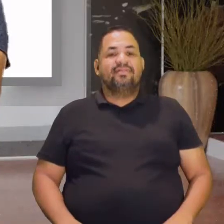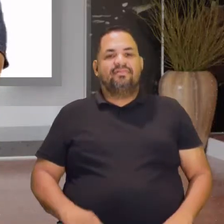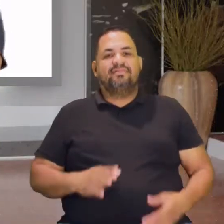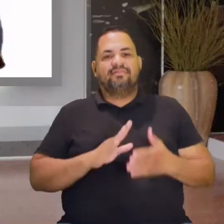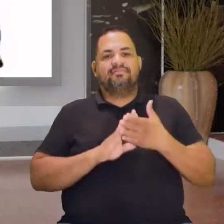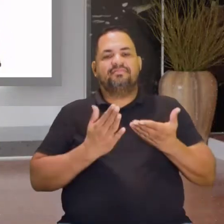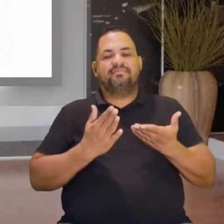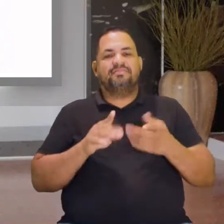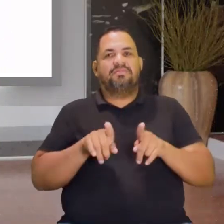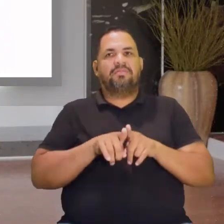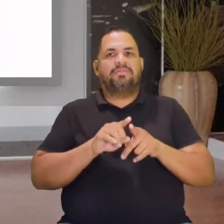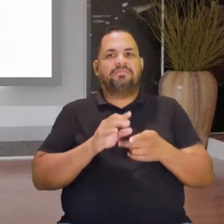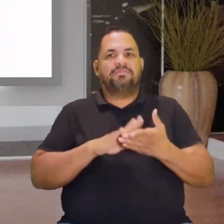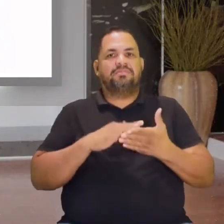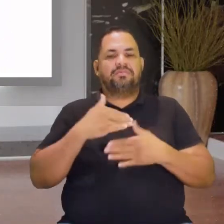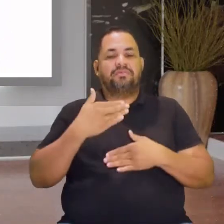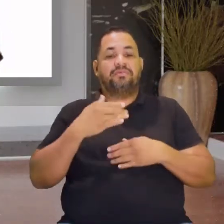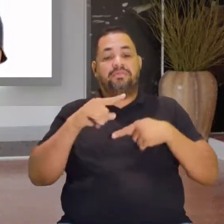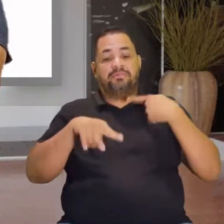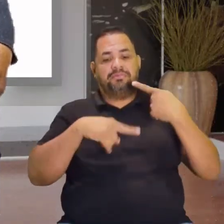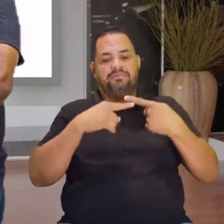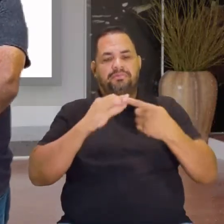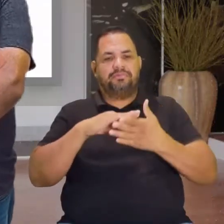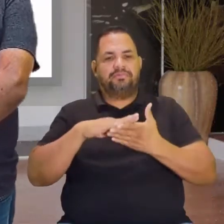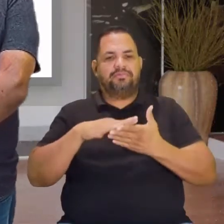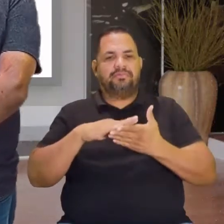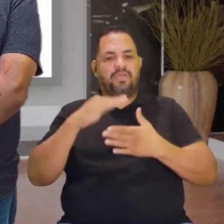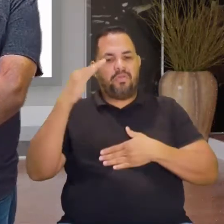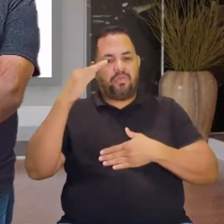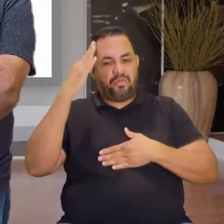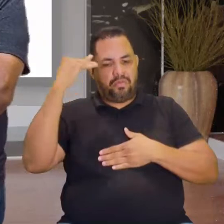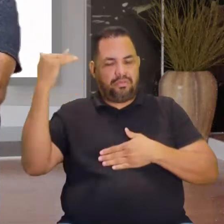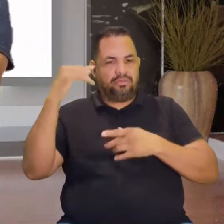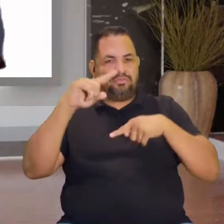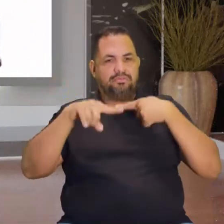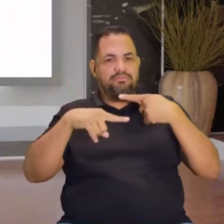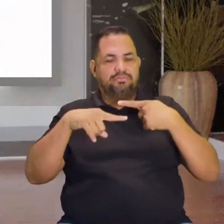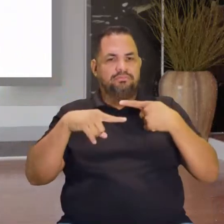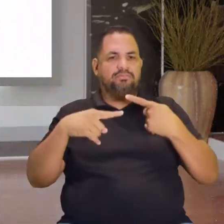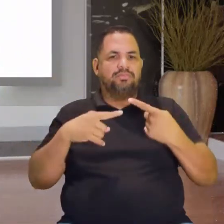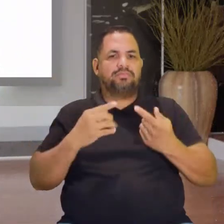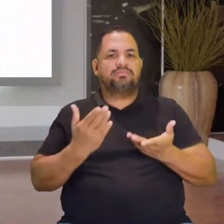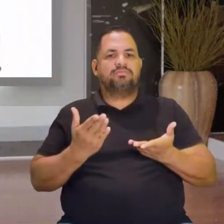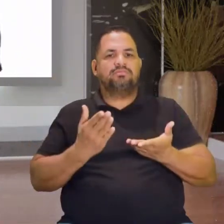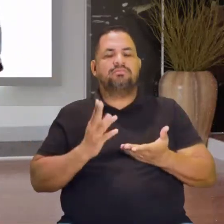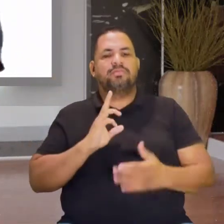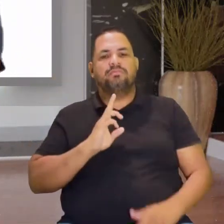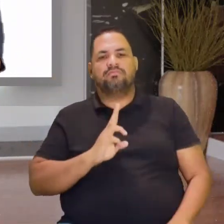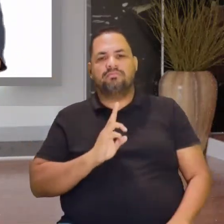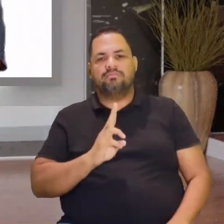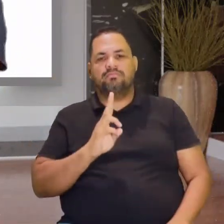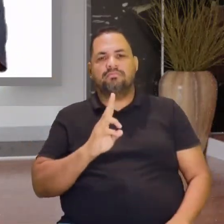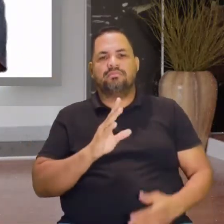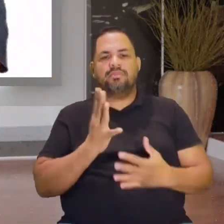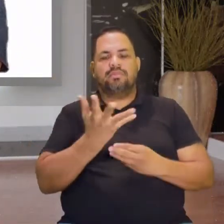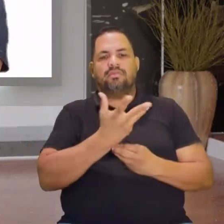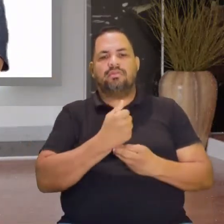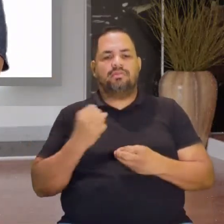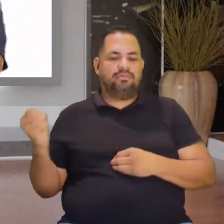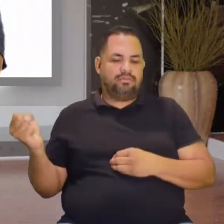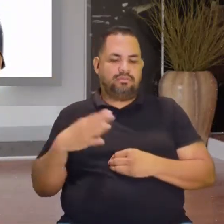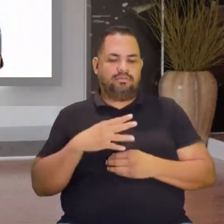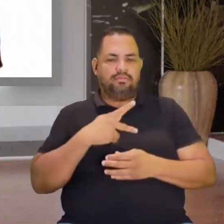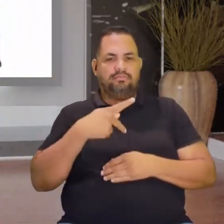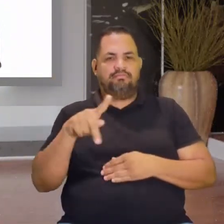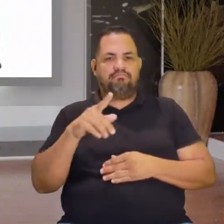reconhecida mais ainda através das críticas, né? Ela não deixou de ser reconhecida, e é isso mesmo, a arte moderna veio